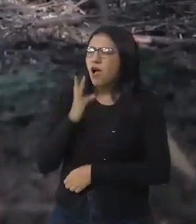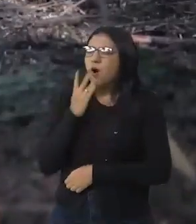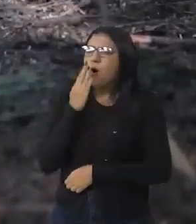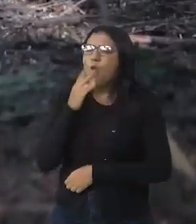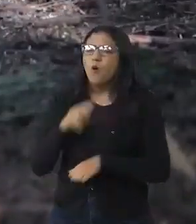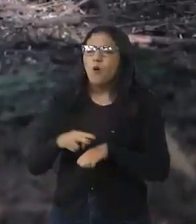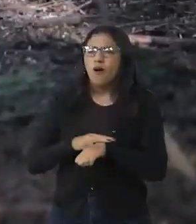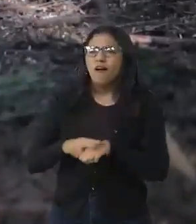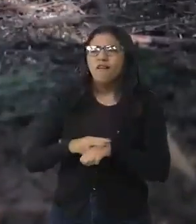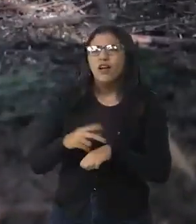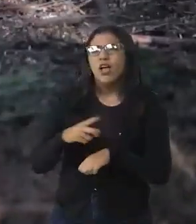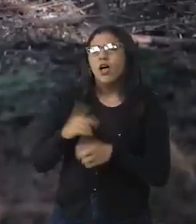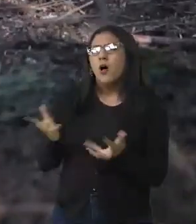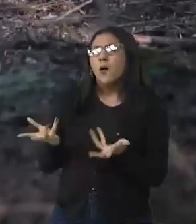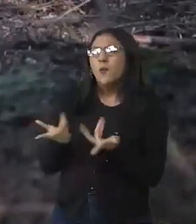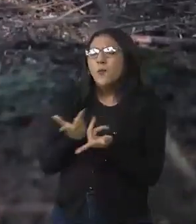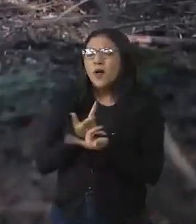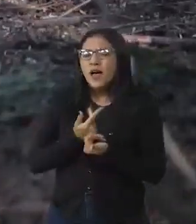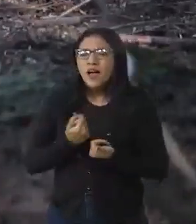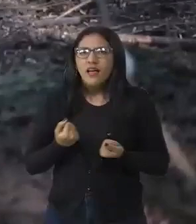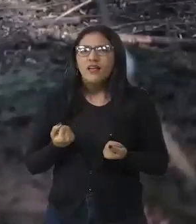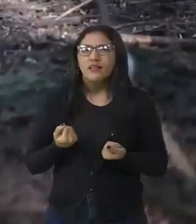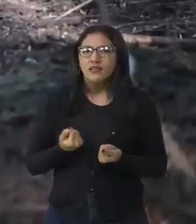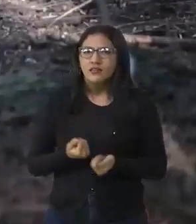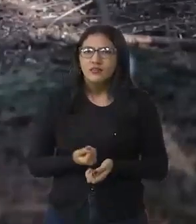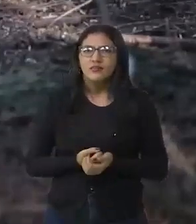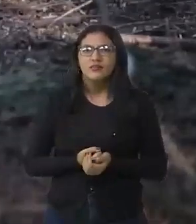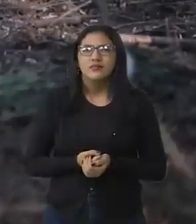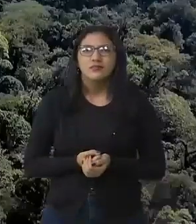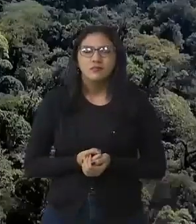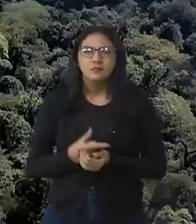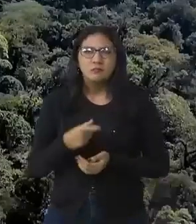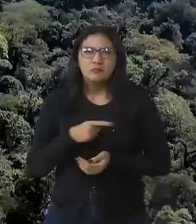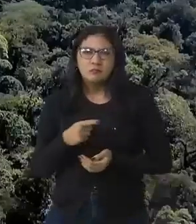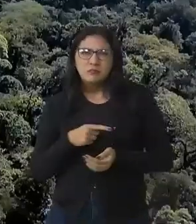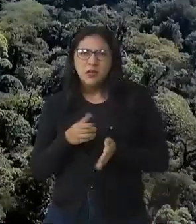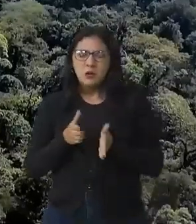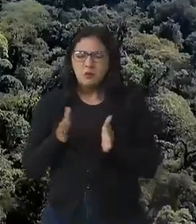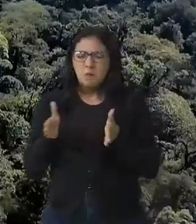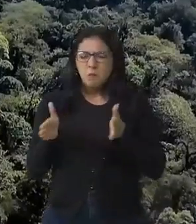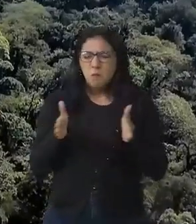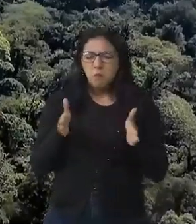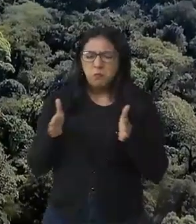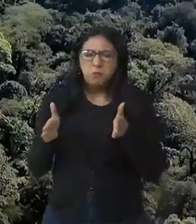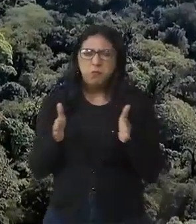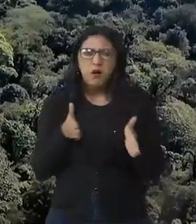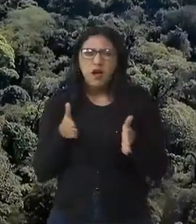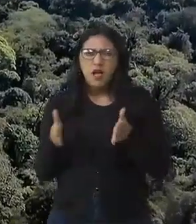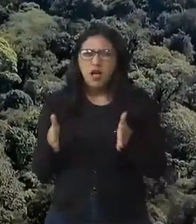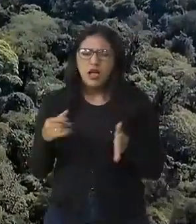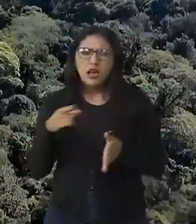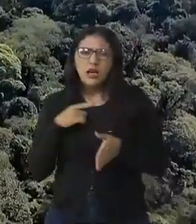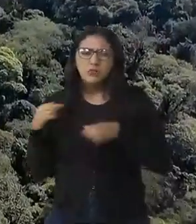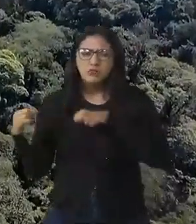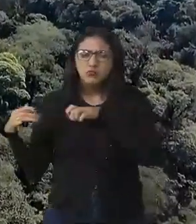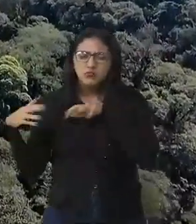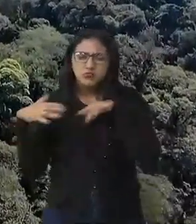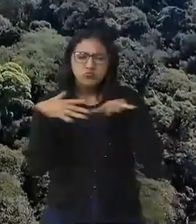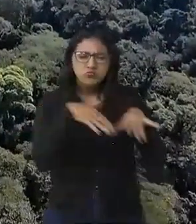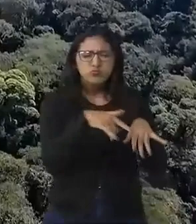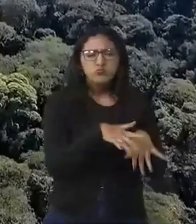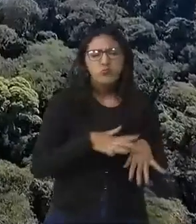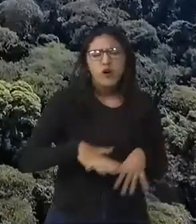nosso mapa, acuados pelo apetite voraz das motosserras, por uma fronteira incinerante que